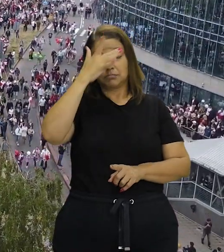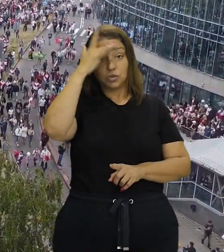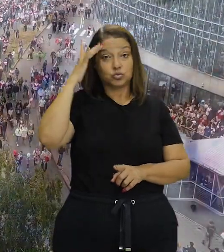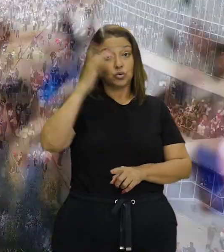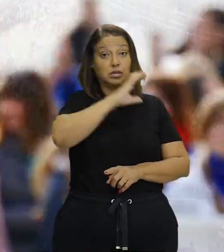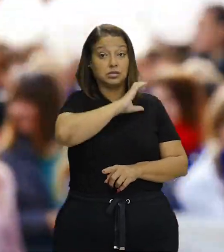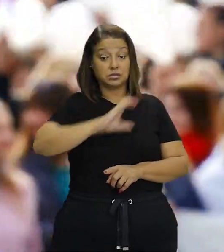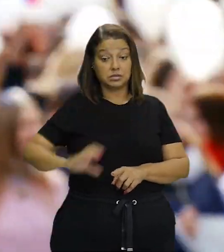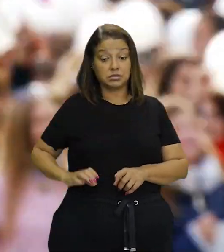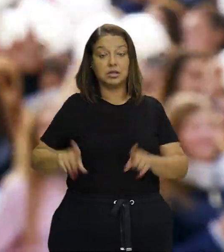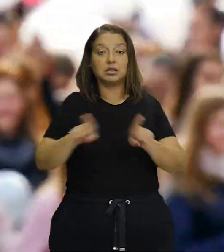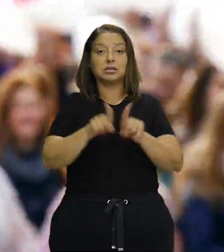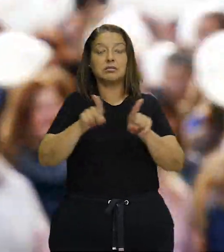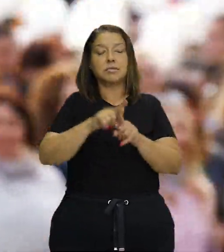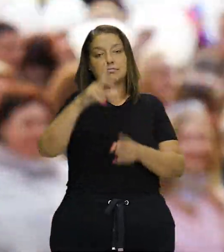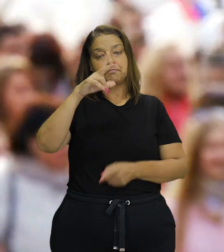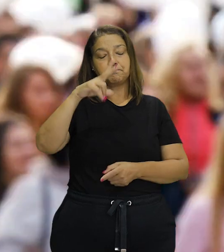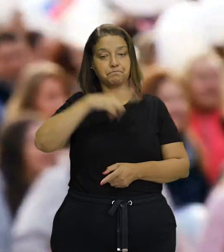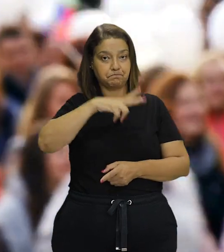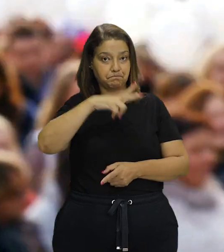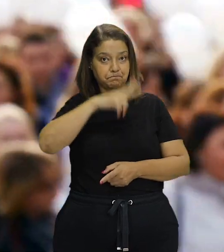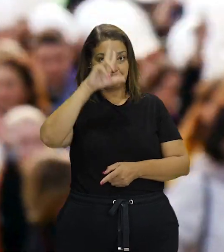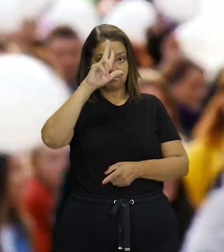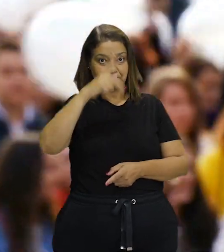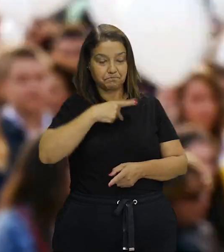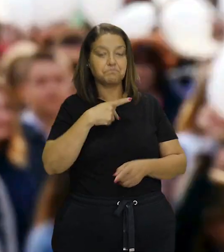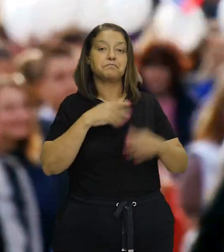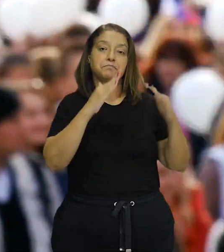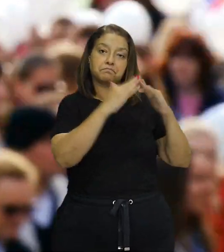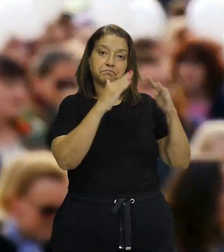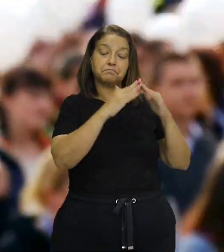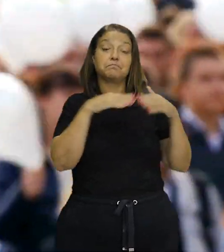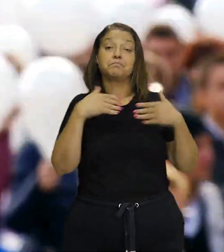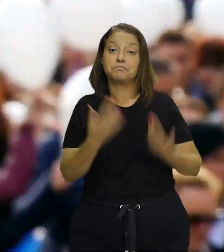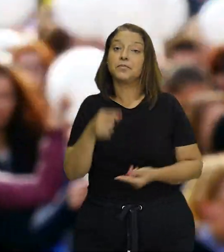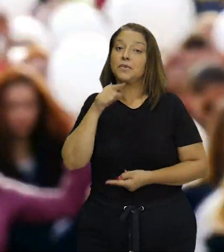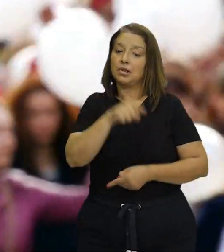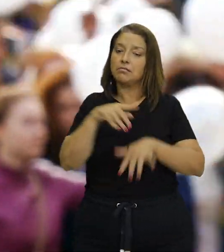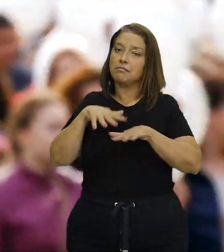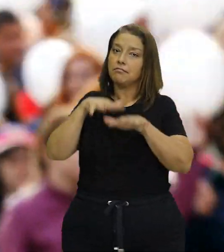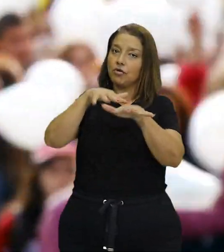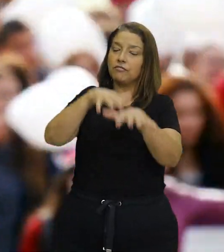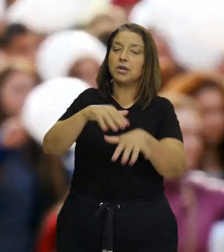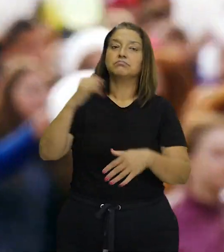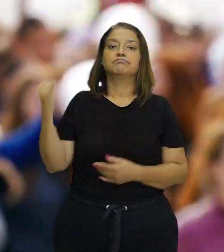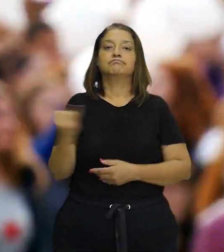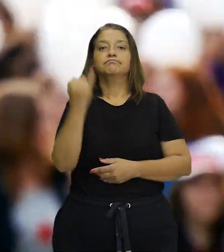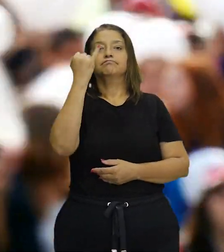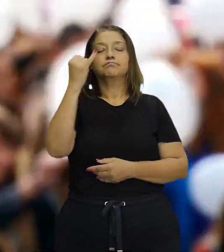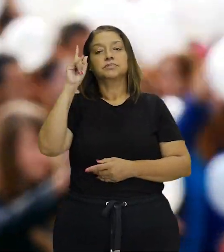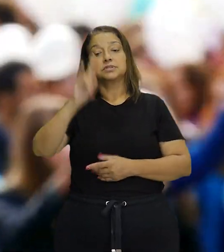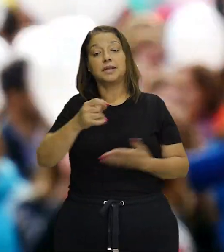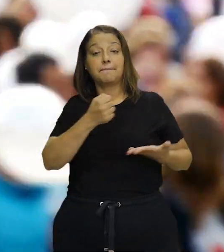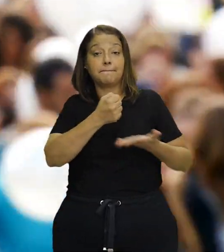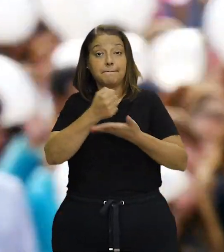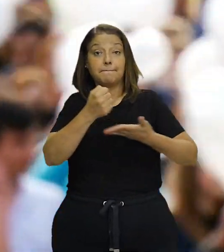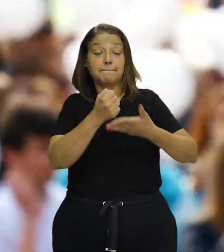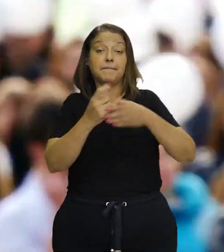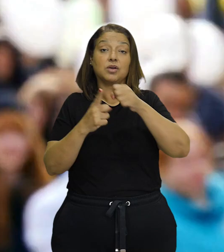propriedade privada. Esse movimento foi essencial para a construção de uma base social